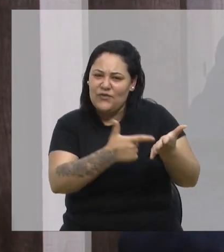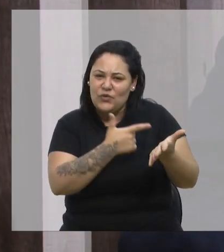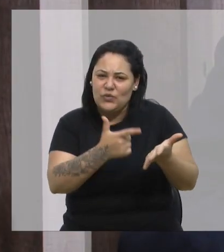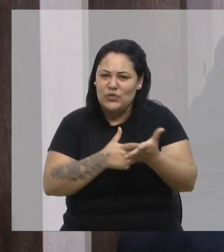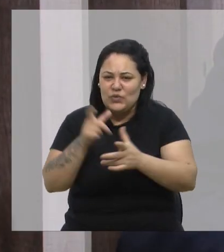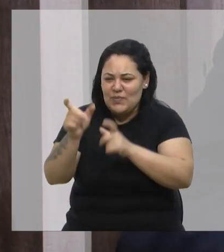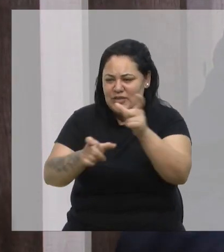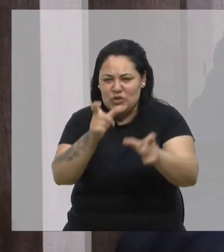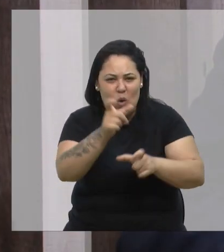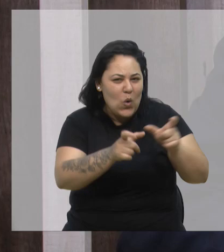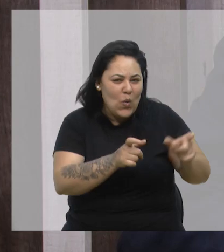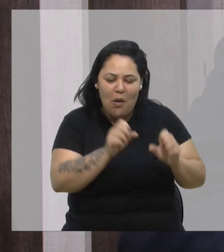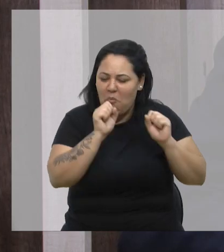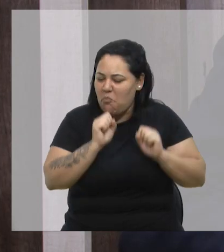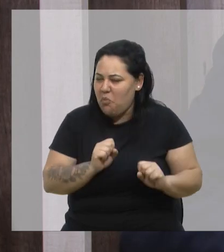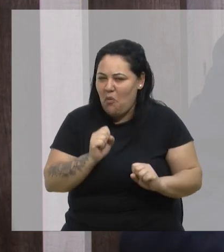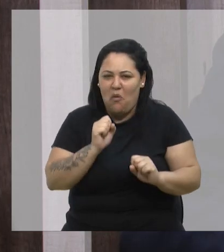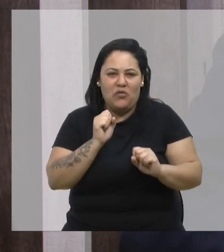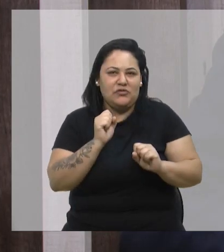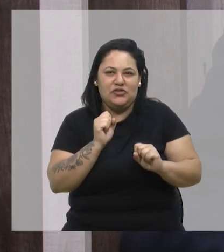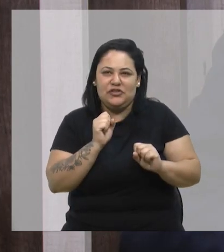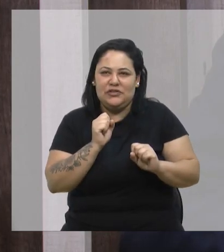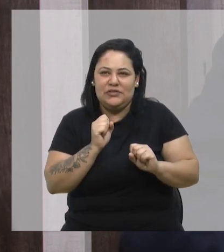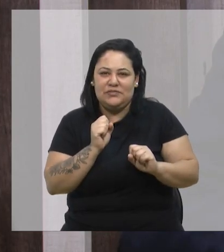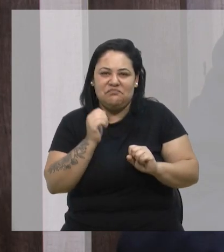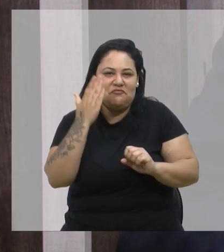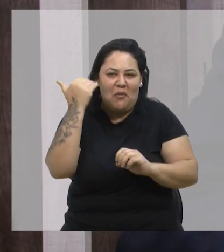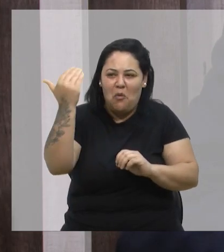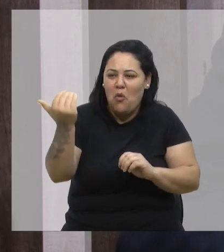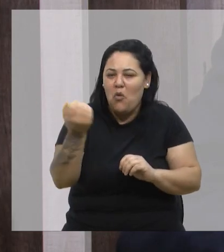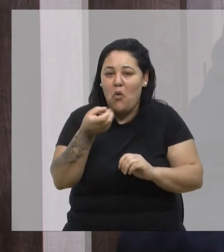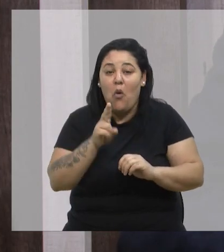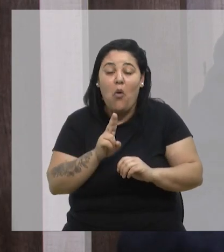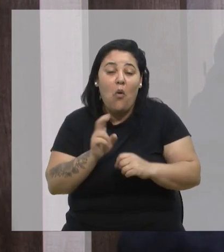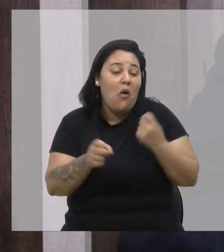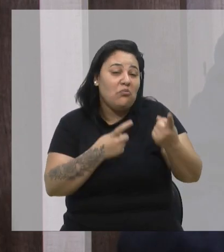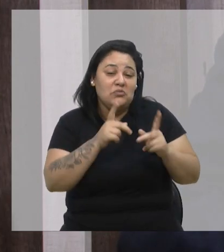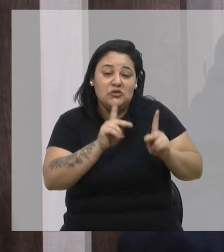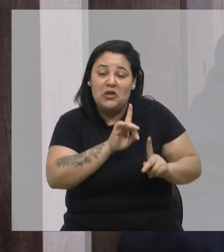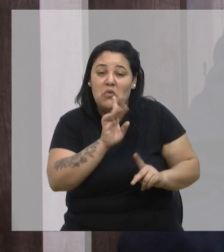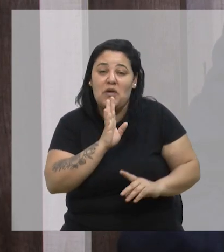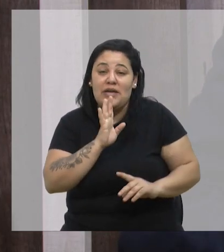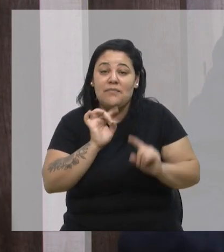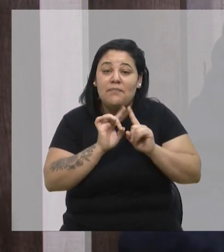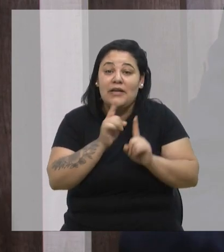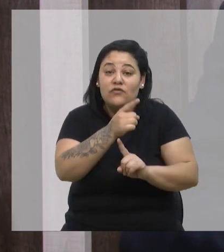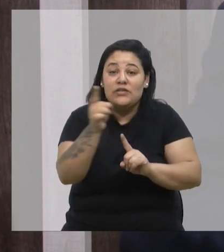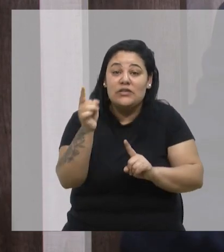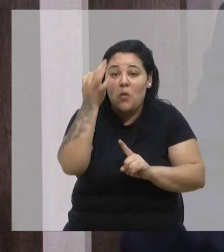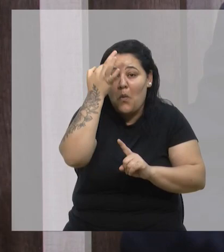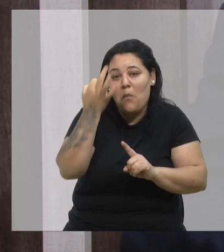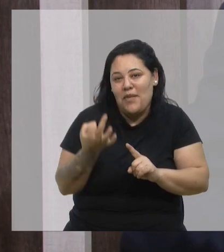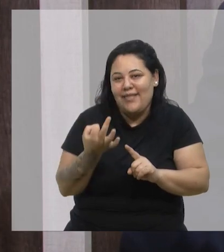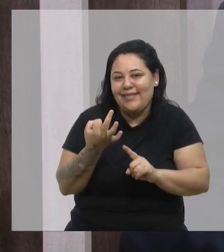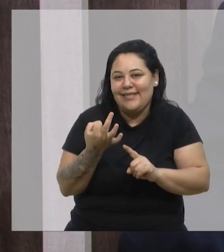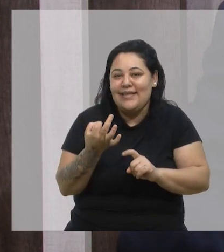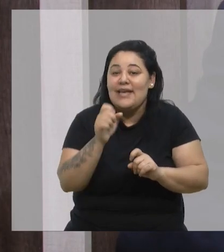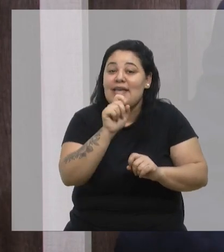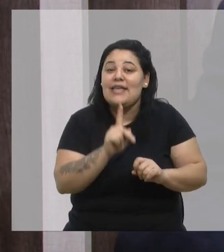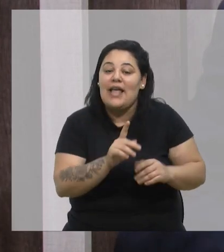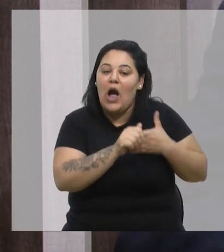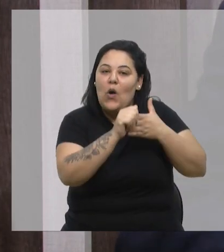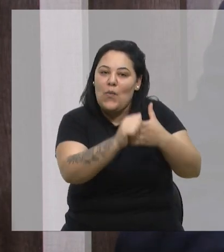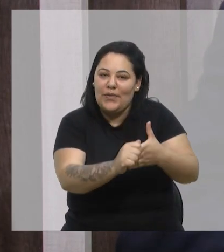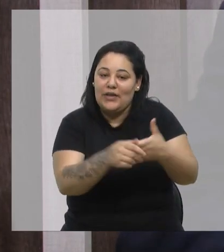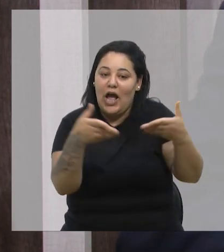autores, podem ser clássicos, alguma abordagem desconhecida, mas que vocês entendam que quem está nos acompanhando agora